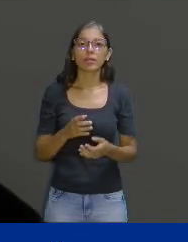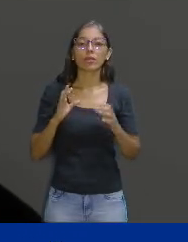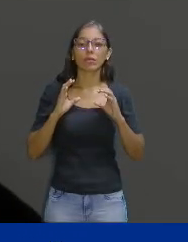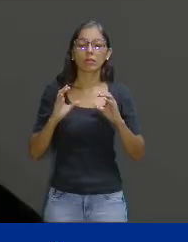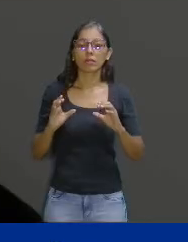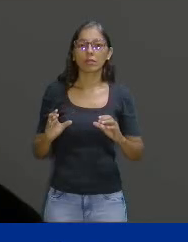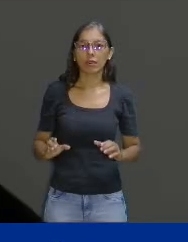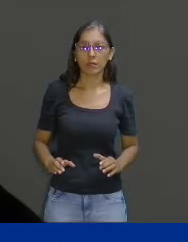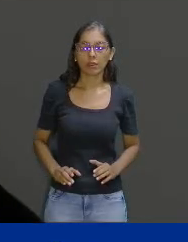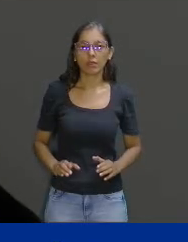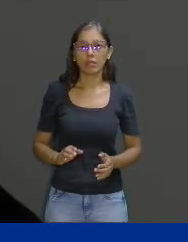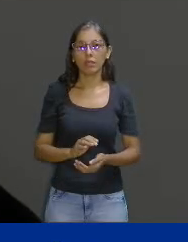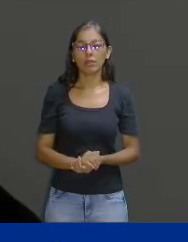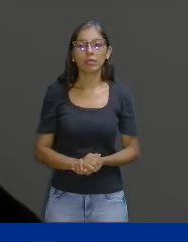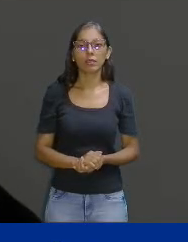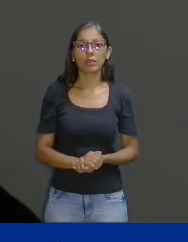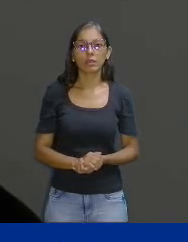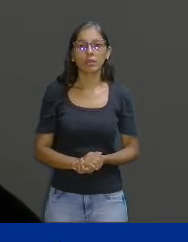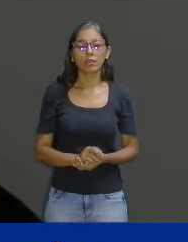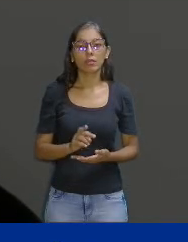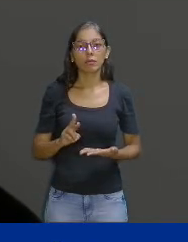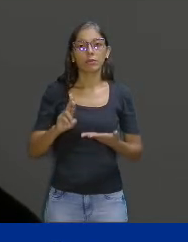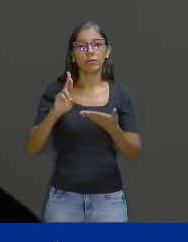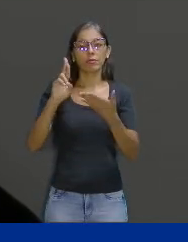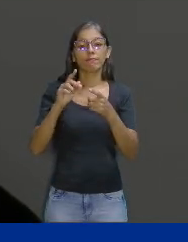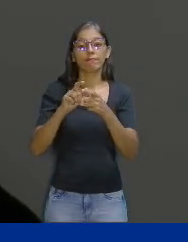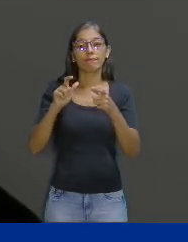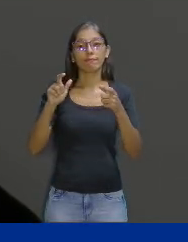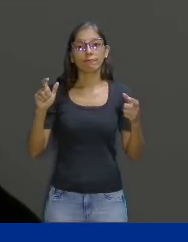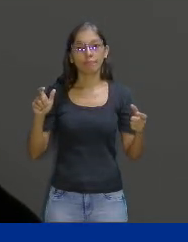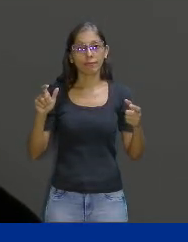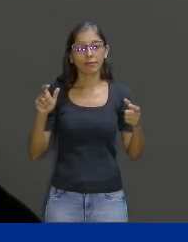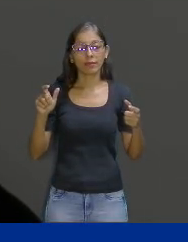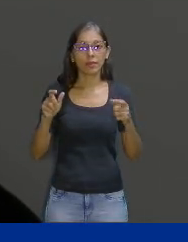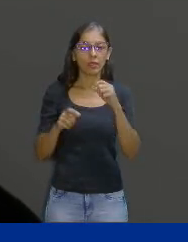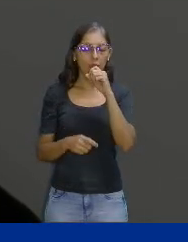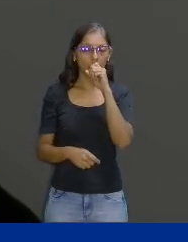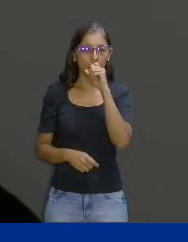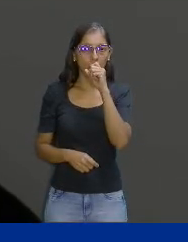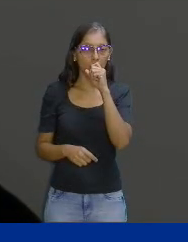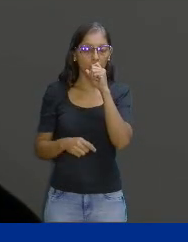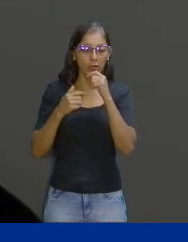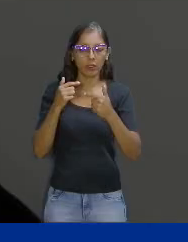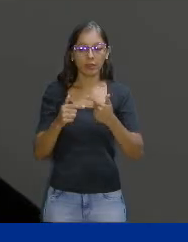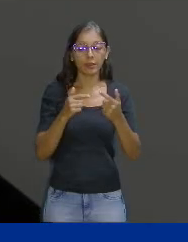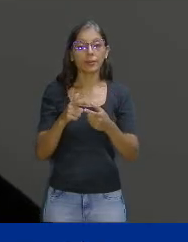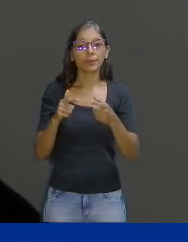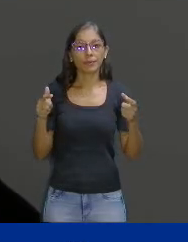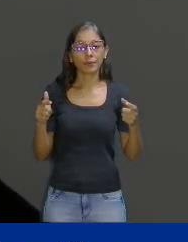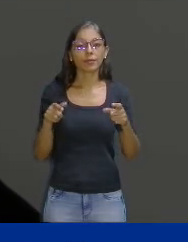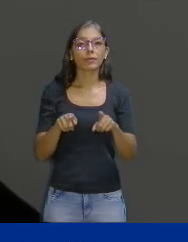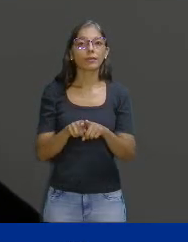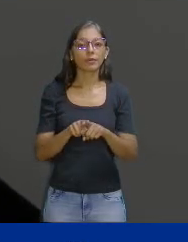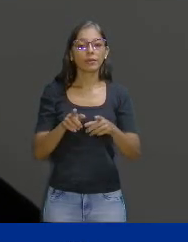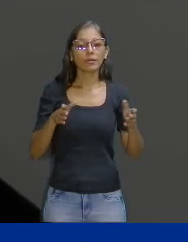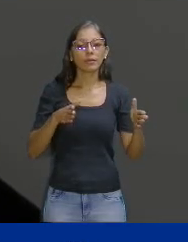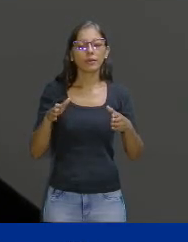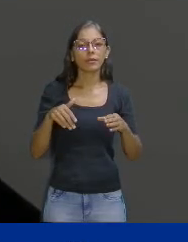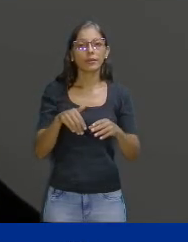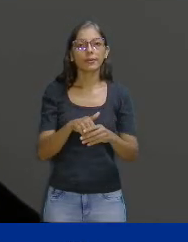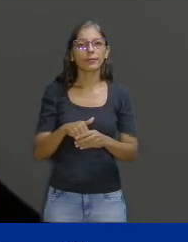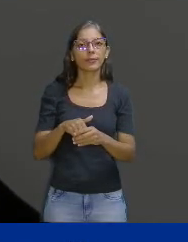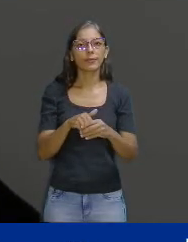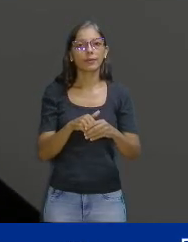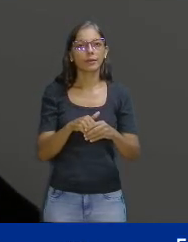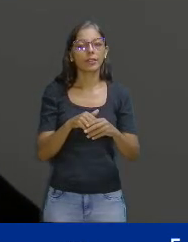coordenador, detentor de maior carga de trabalho e maiores responsabilidades durante a condução da campanha, seja melhor remunerado